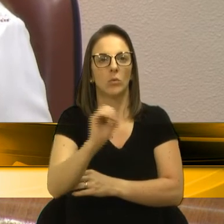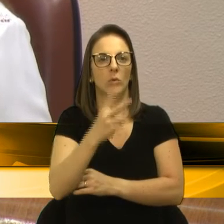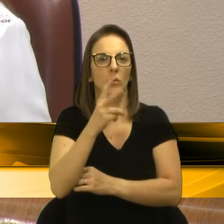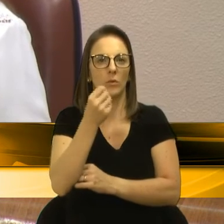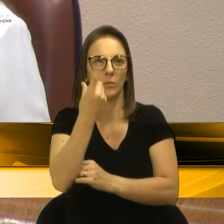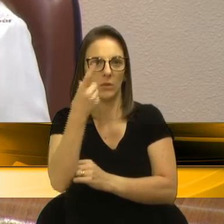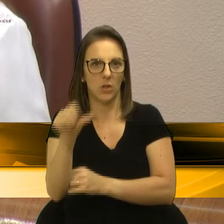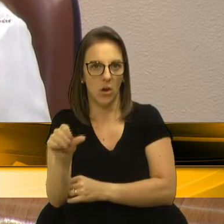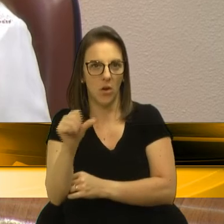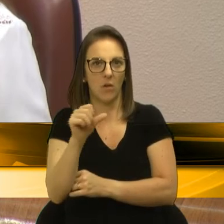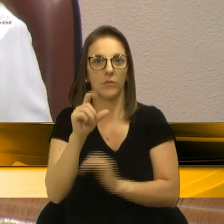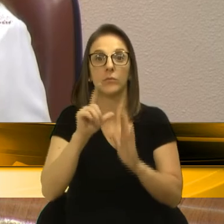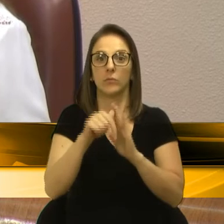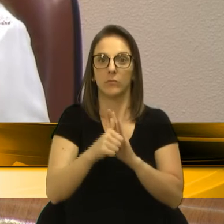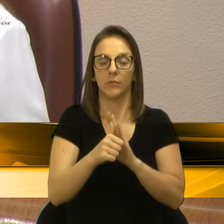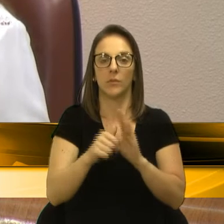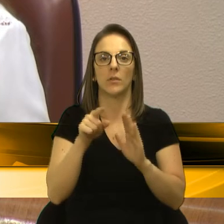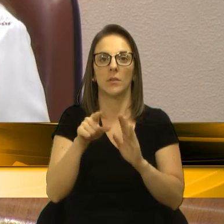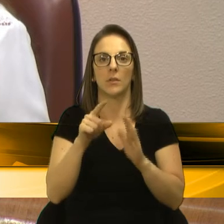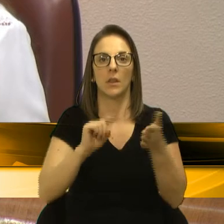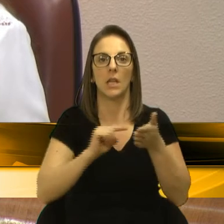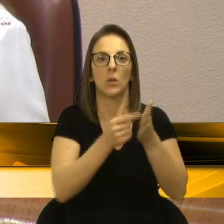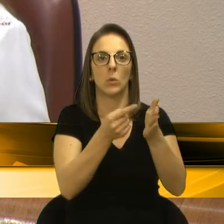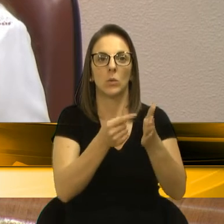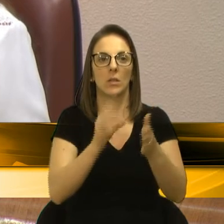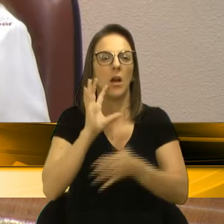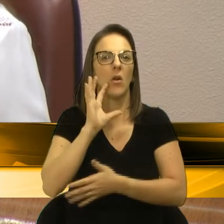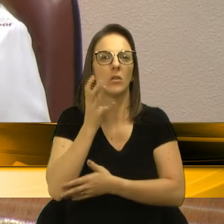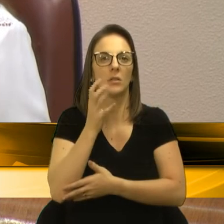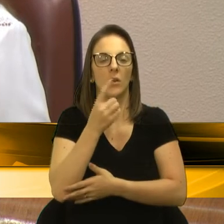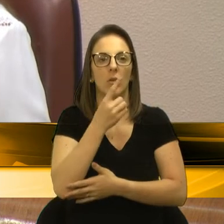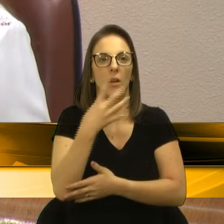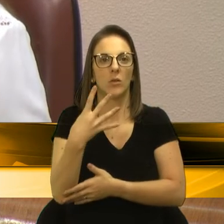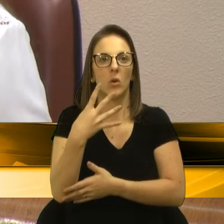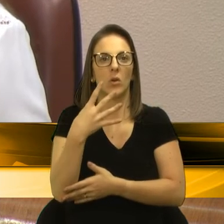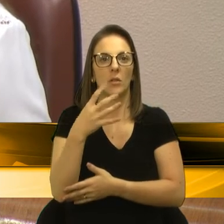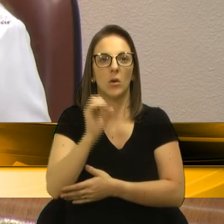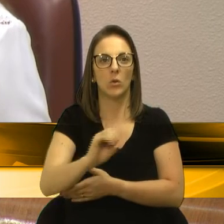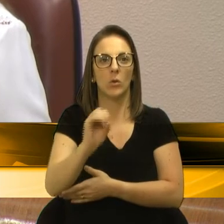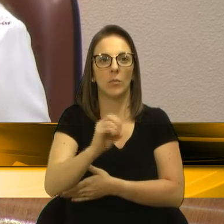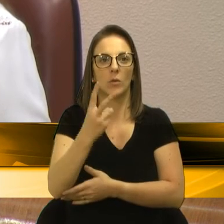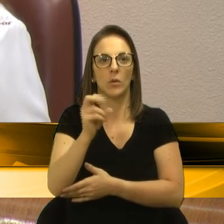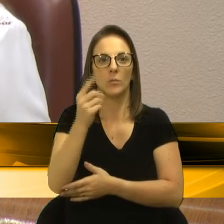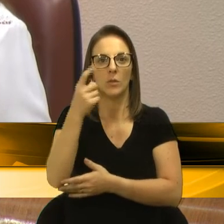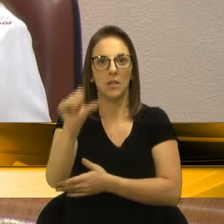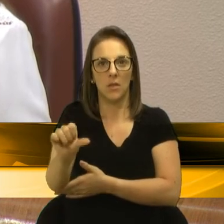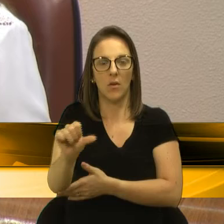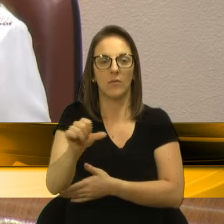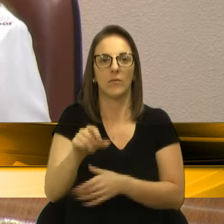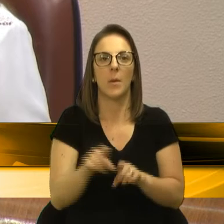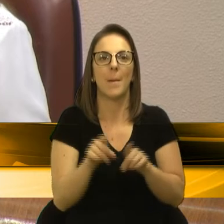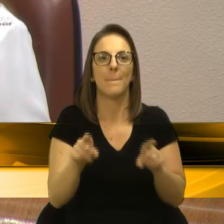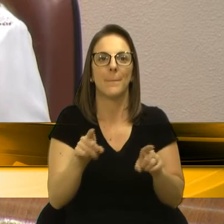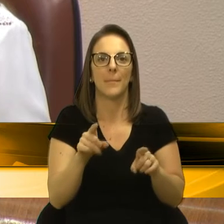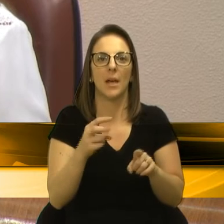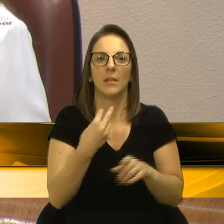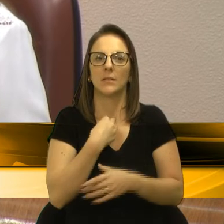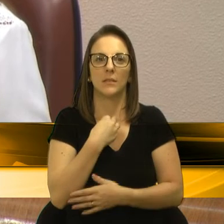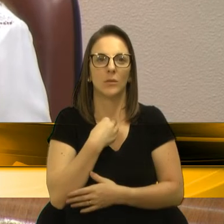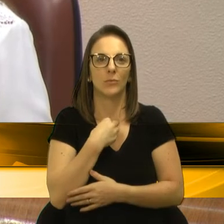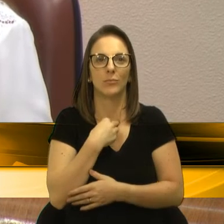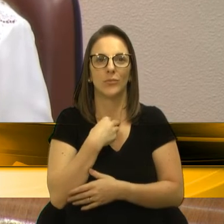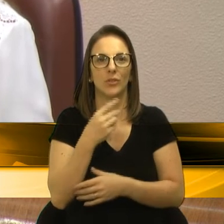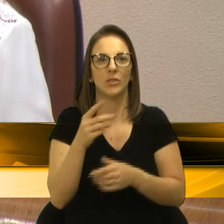citação, notificação do denunciado, esta ocorrida em 14/10/2019. Logo, não seria possível o aditamento da inicial nas